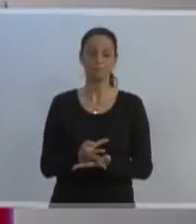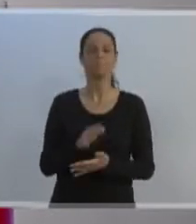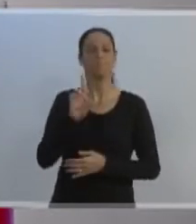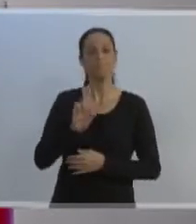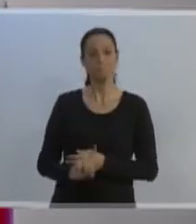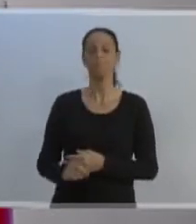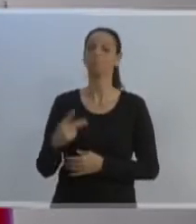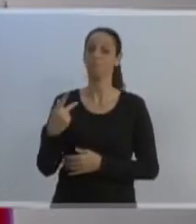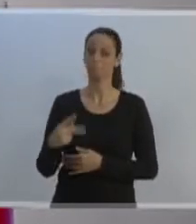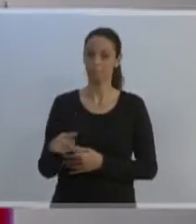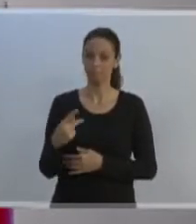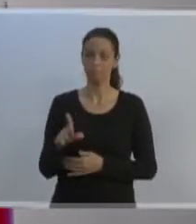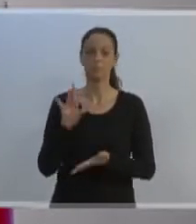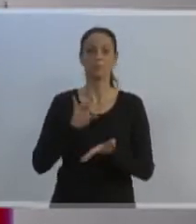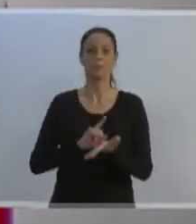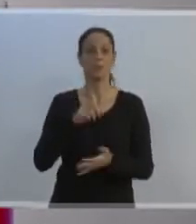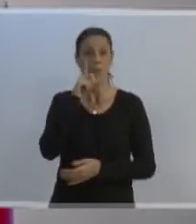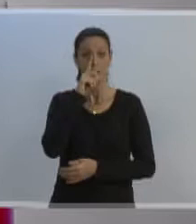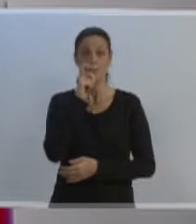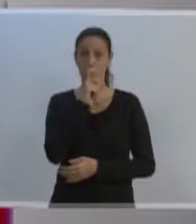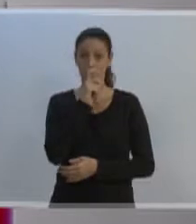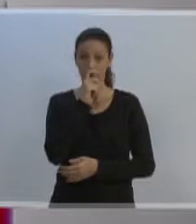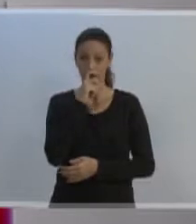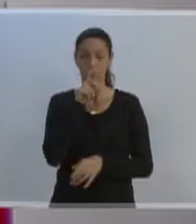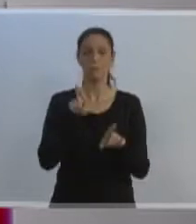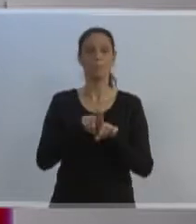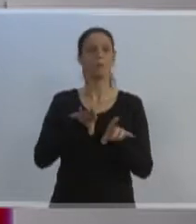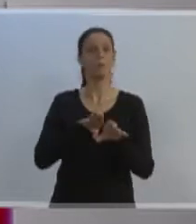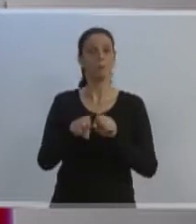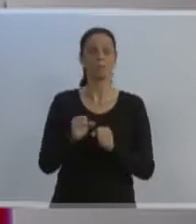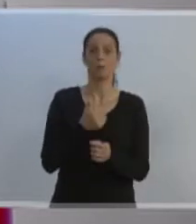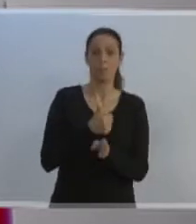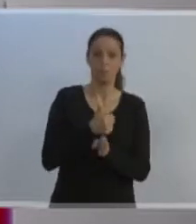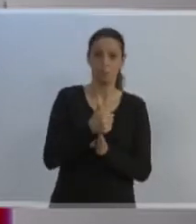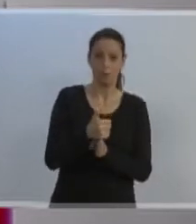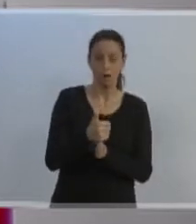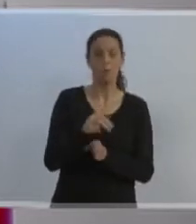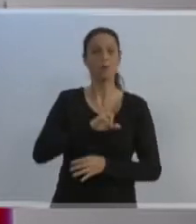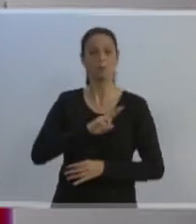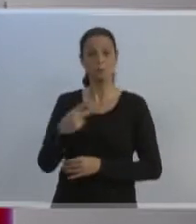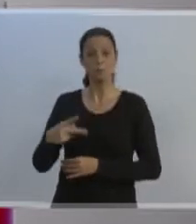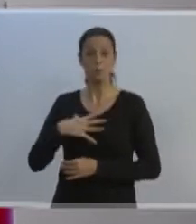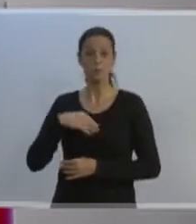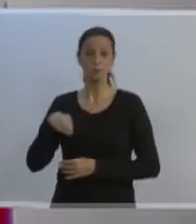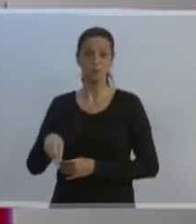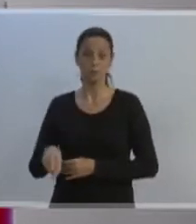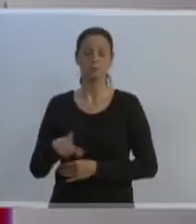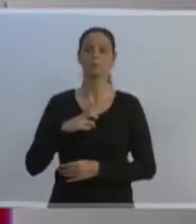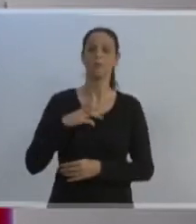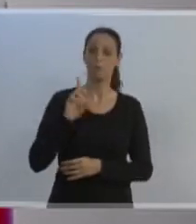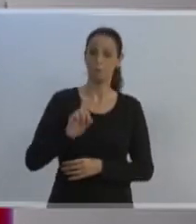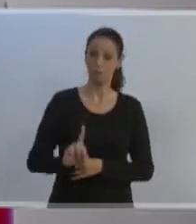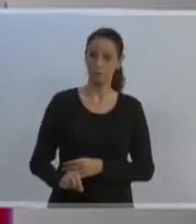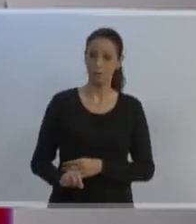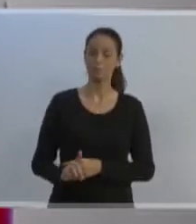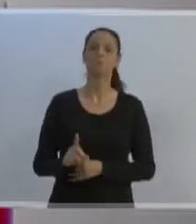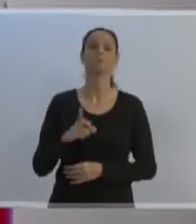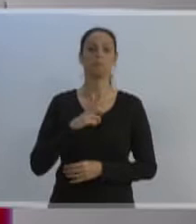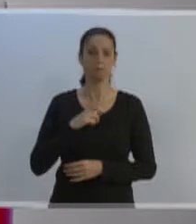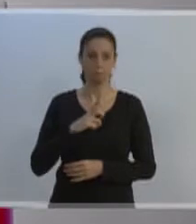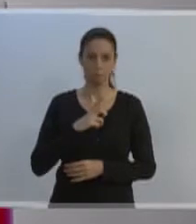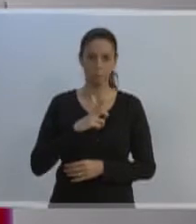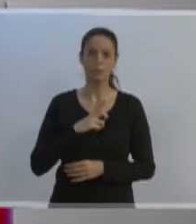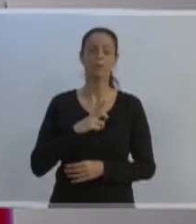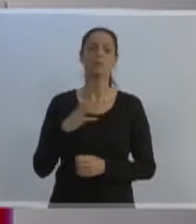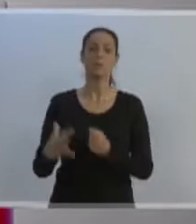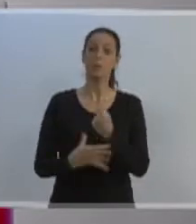direito incontestável dos pais formação moral e religiosa de seus filhos. Tal direito é chancelado